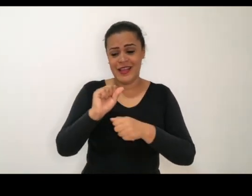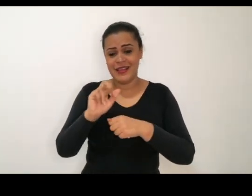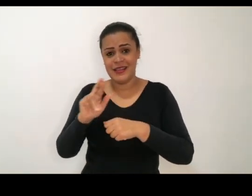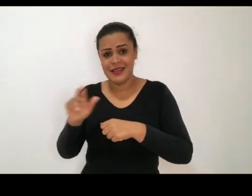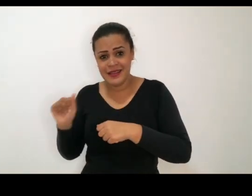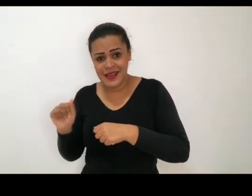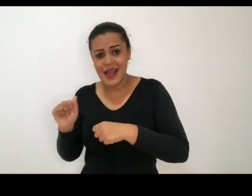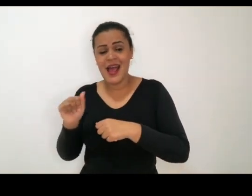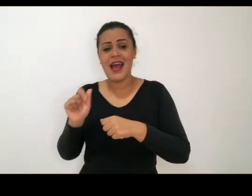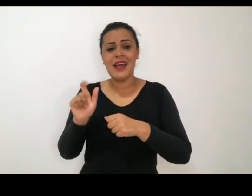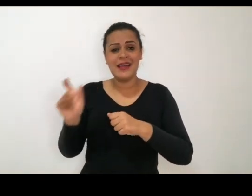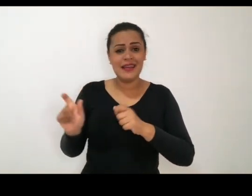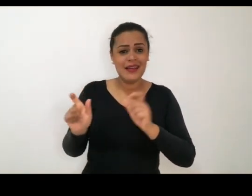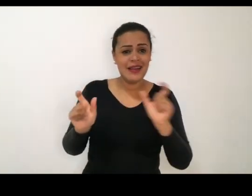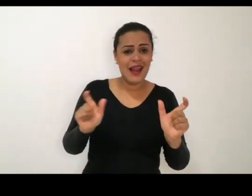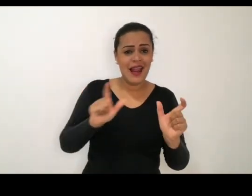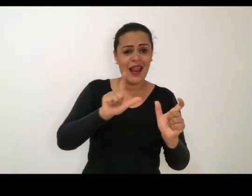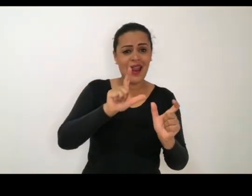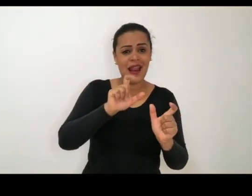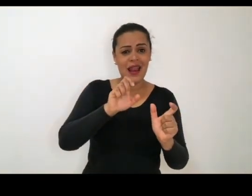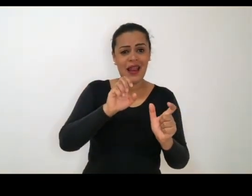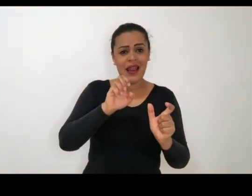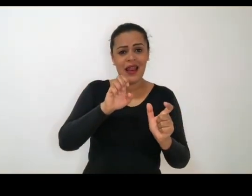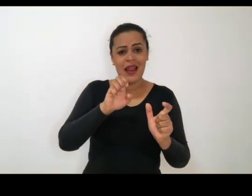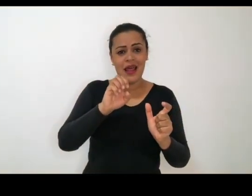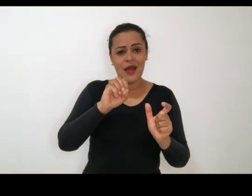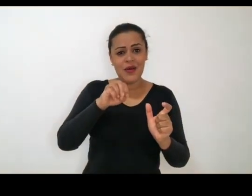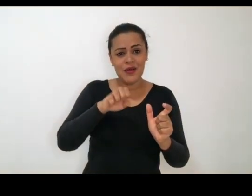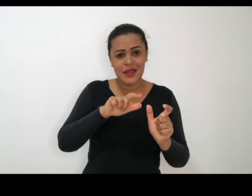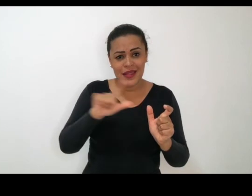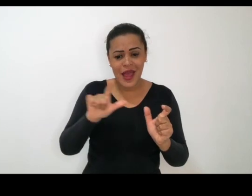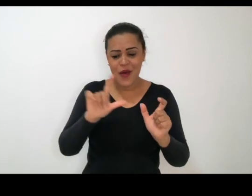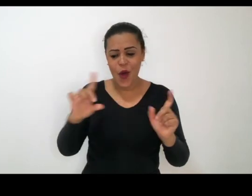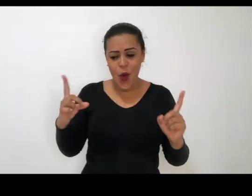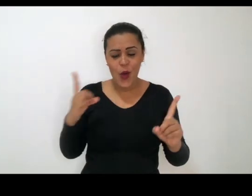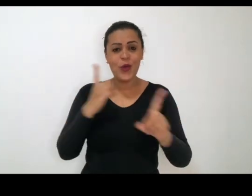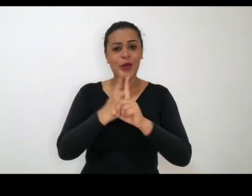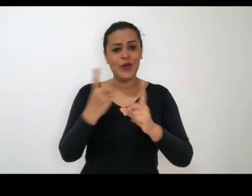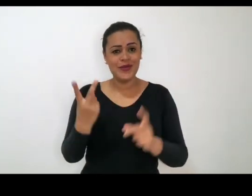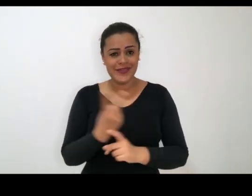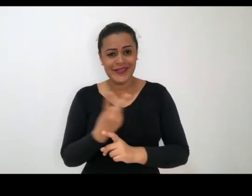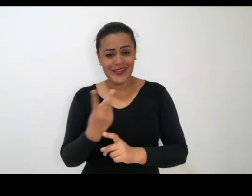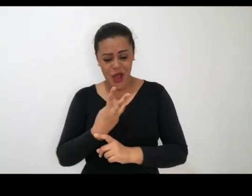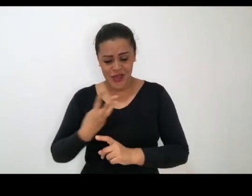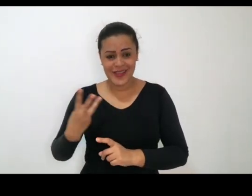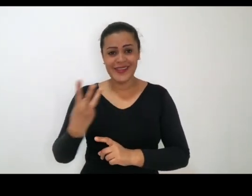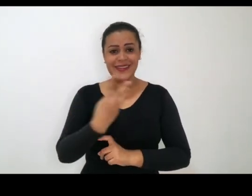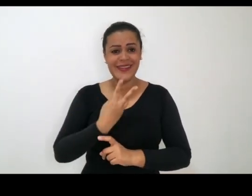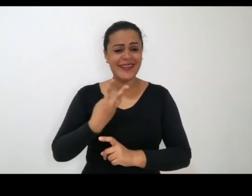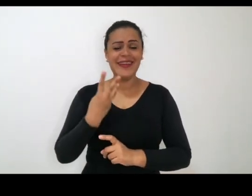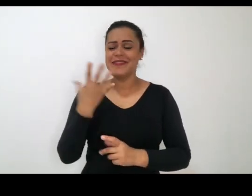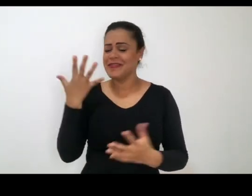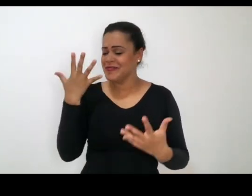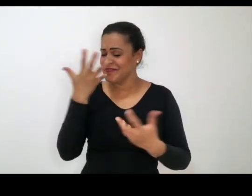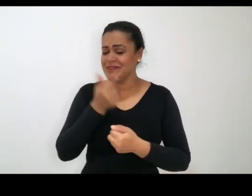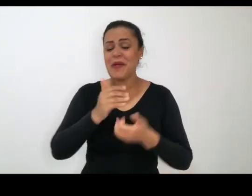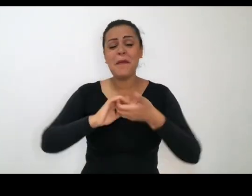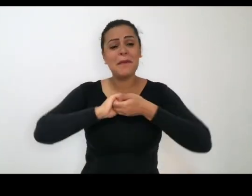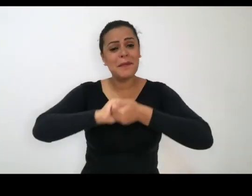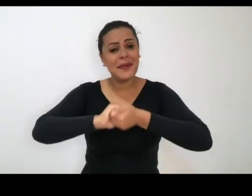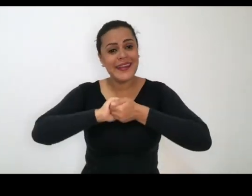esse encontro super bonito. Obrigada, parabéns pelo trabalho incrível que vocês fazem.